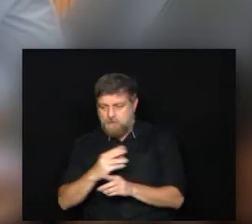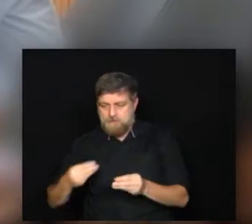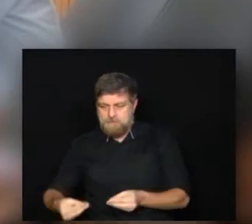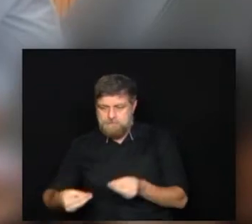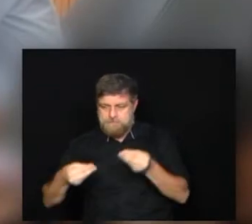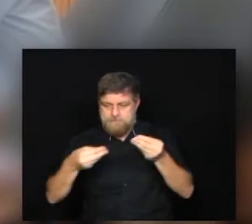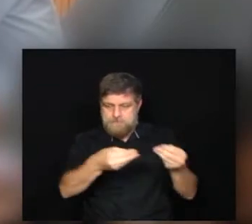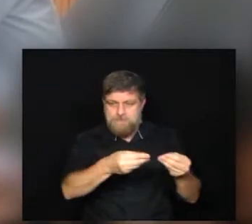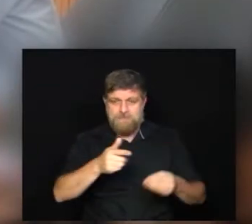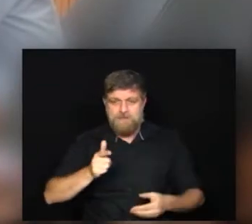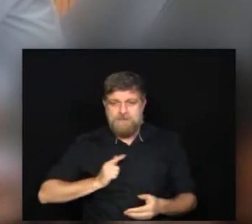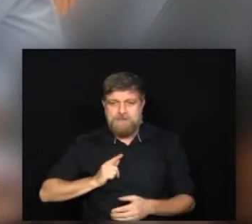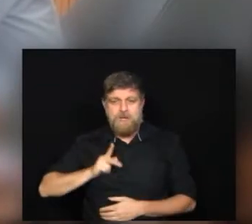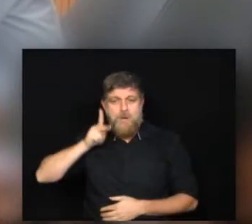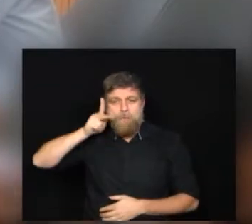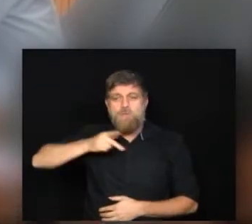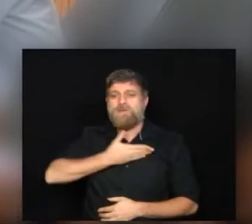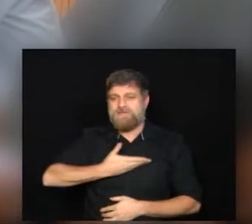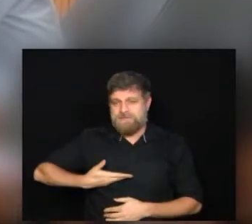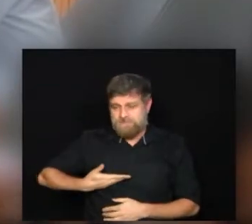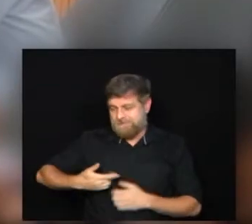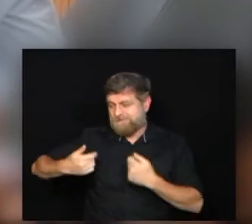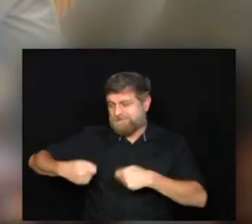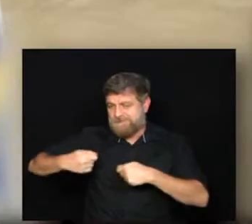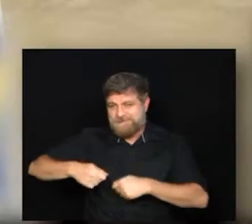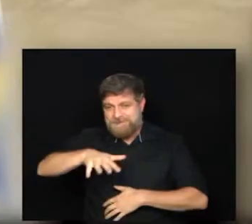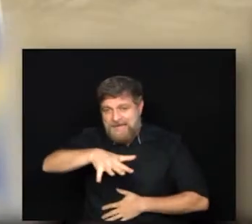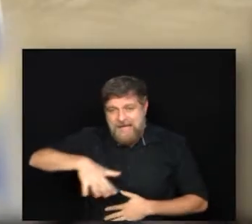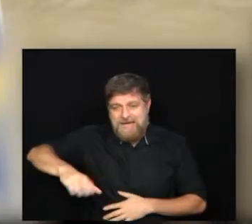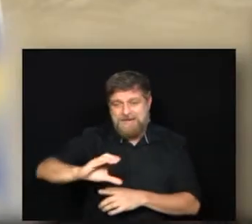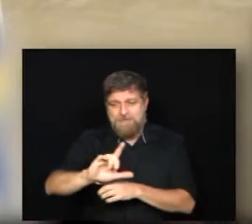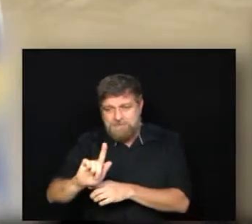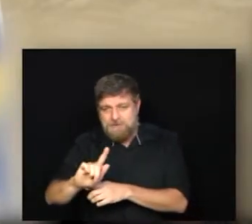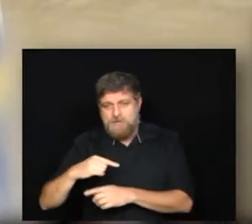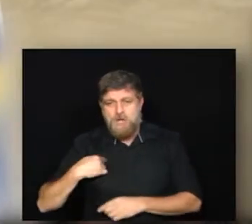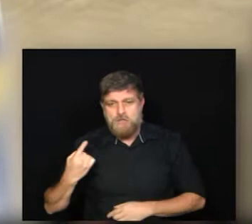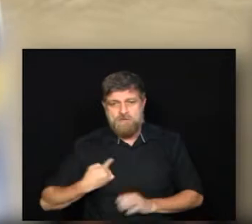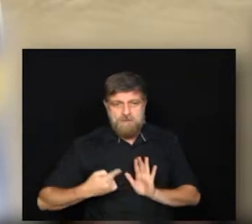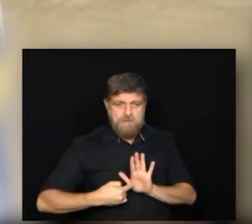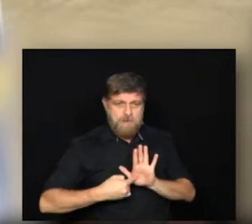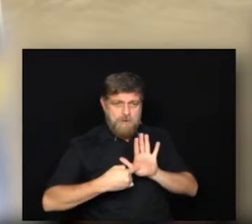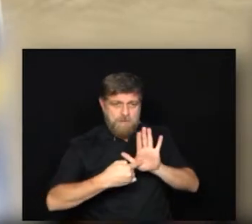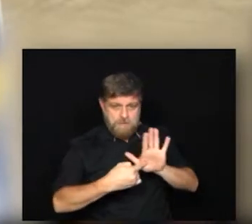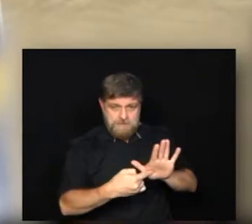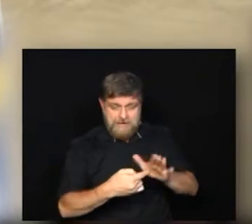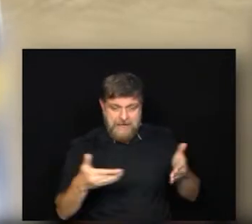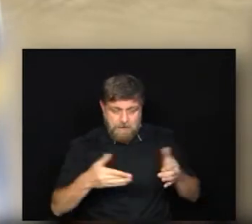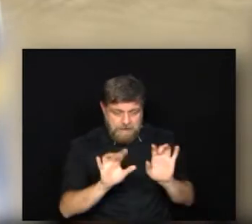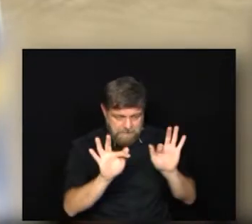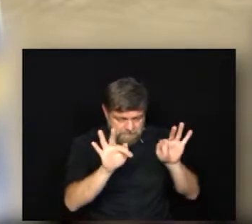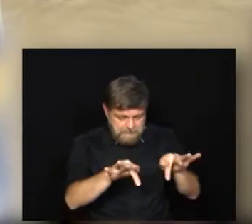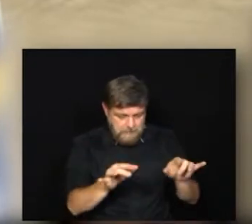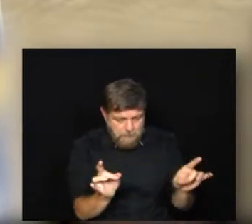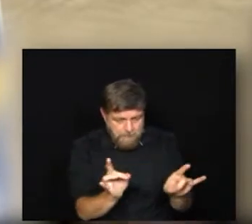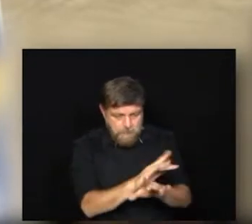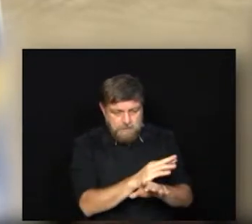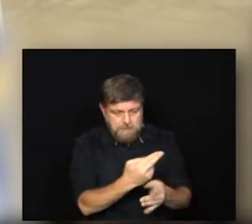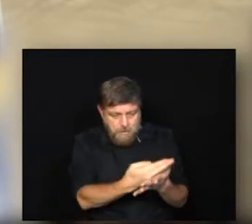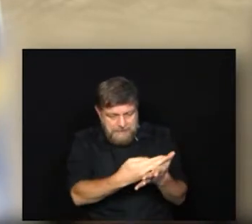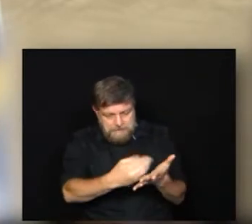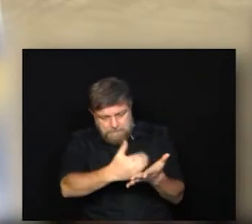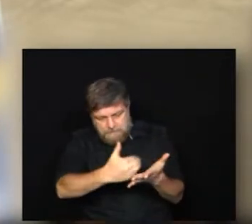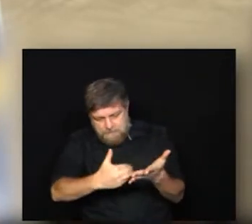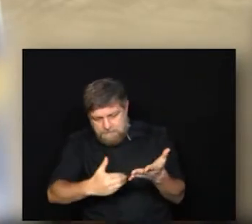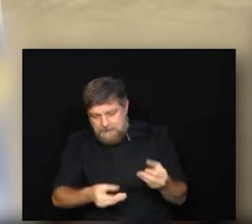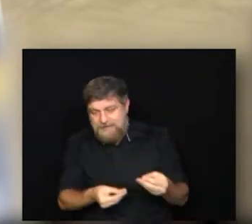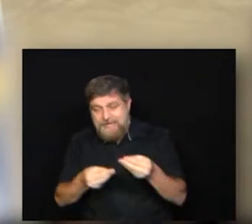com demandas de políticas públicas para o distrito. Entregaremos uma versão, né, a versão final, né, do relatório para o presidente